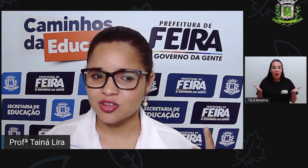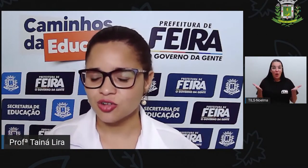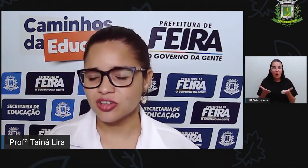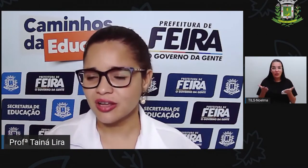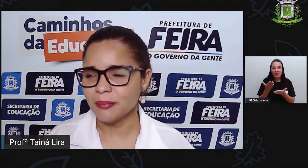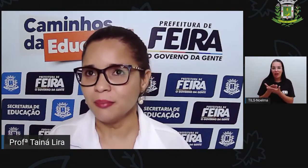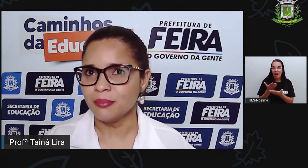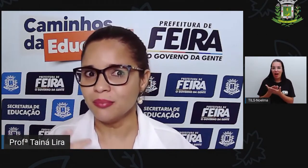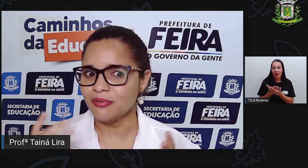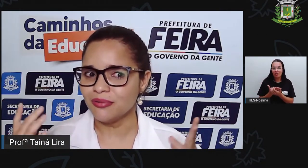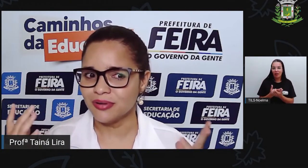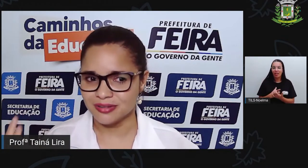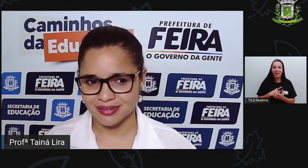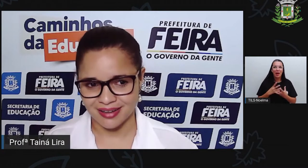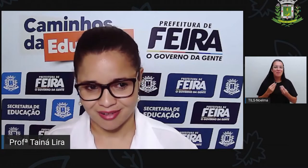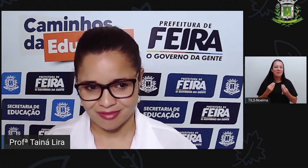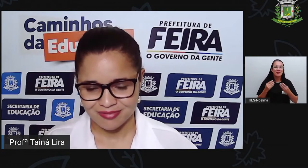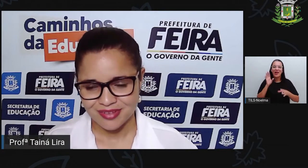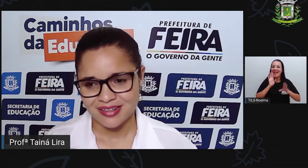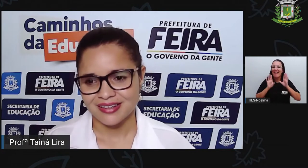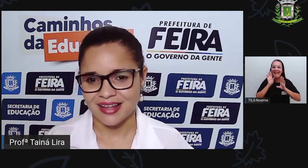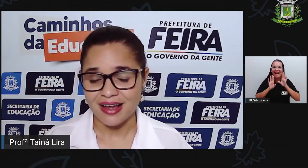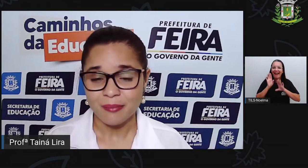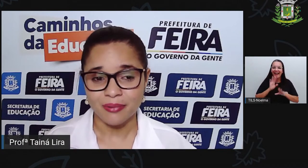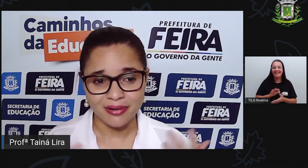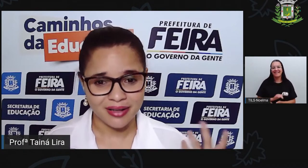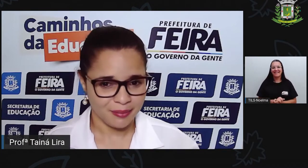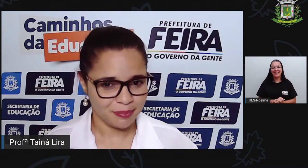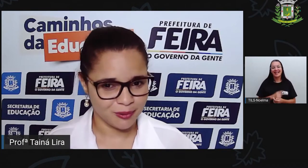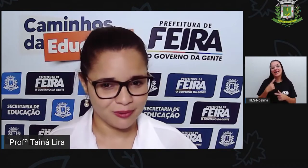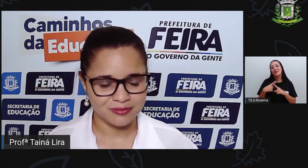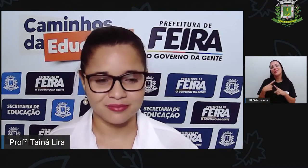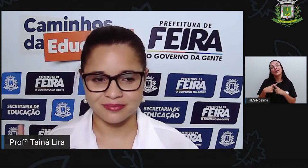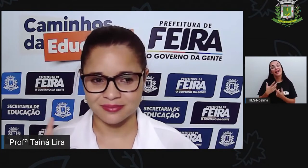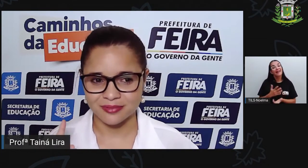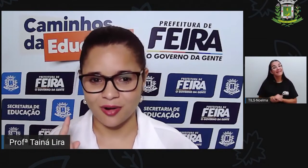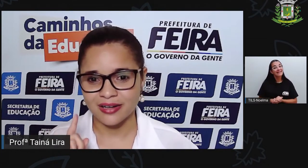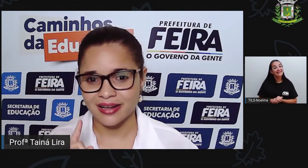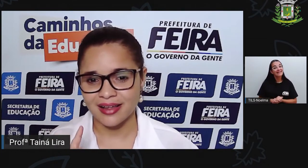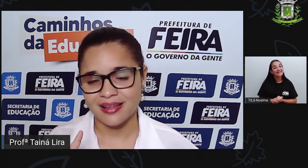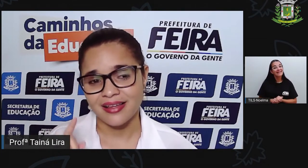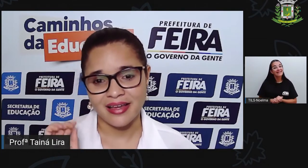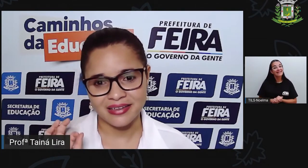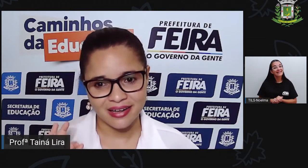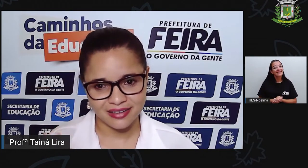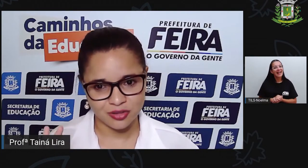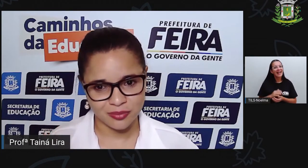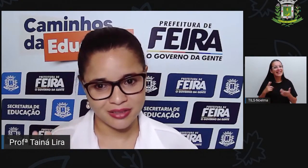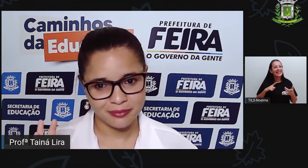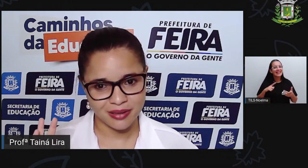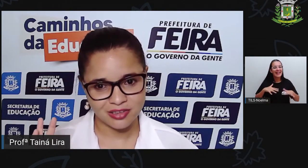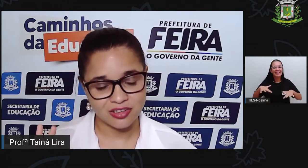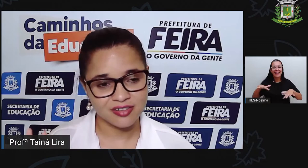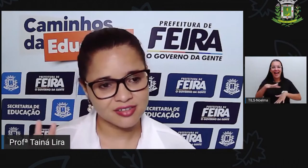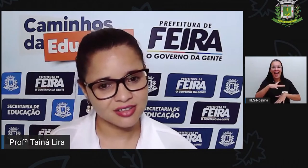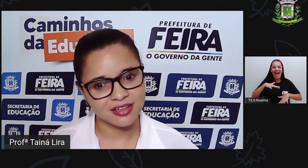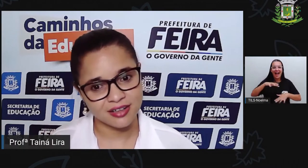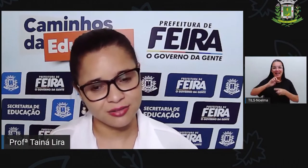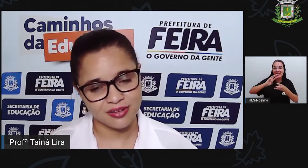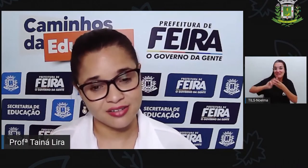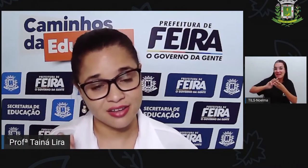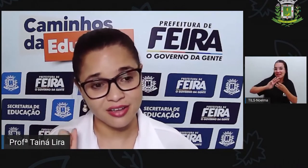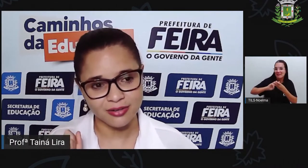aula de hoje está muito legal, tá? Porque, pró, olha lá, é na área de matemática e ciências